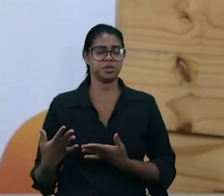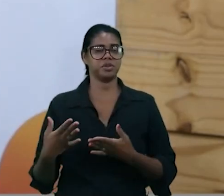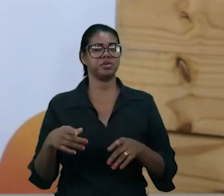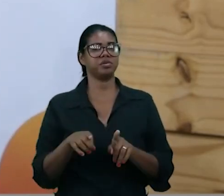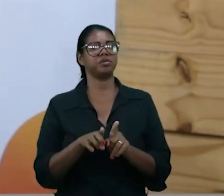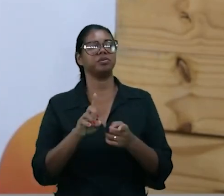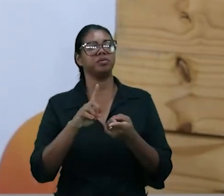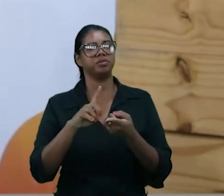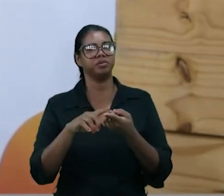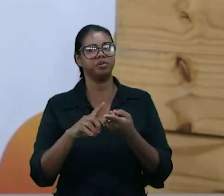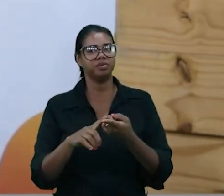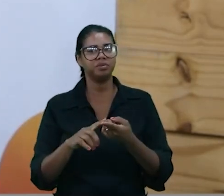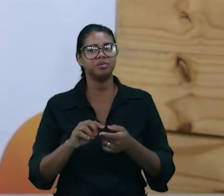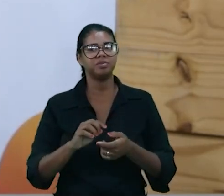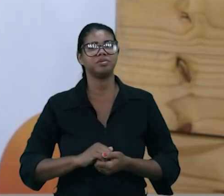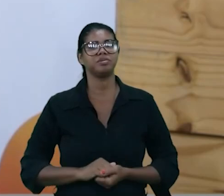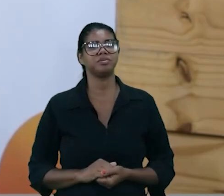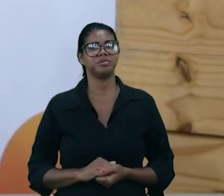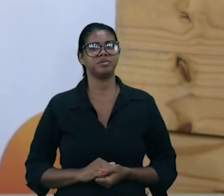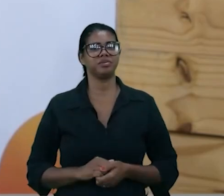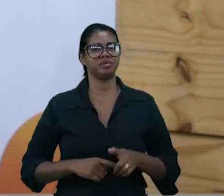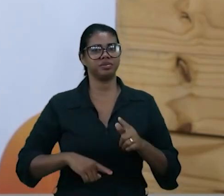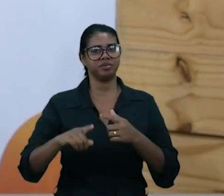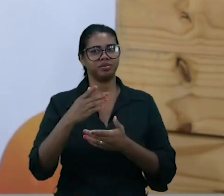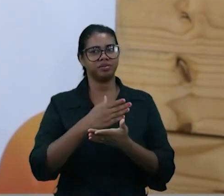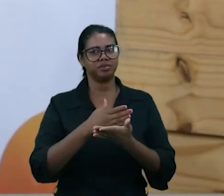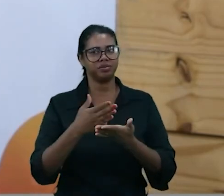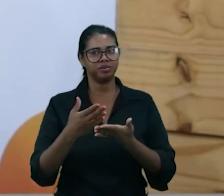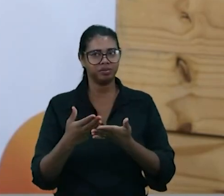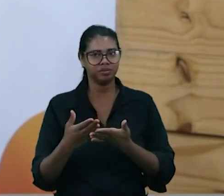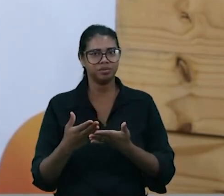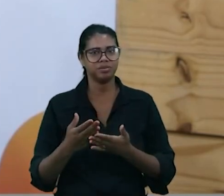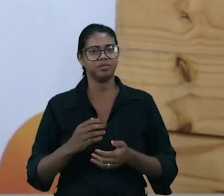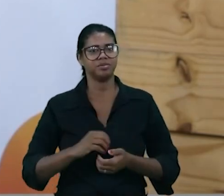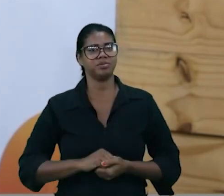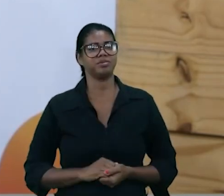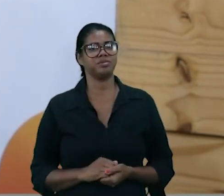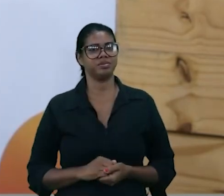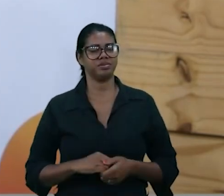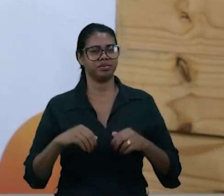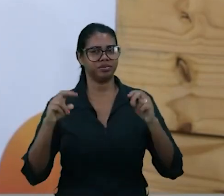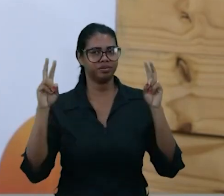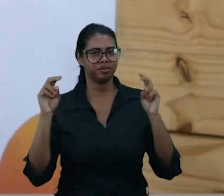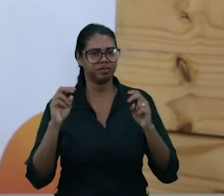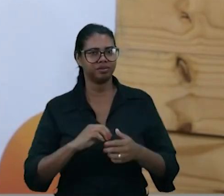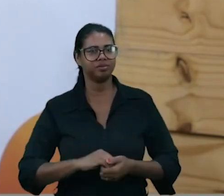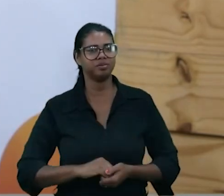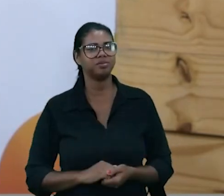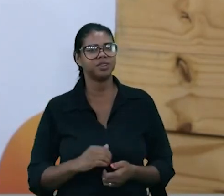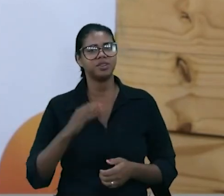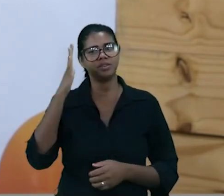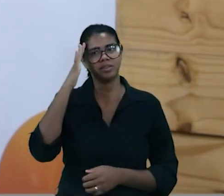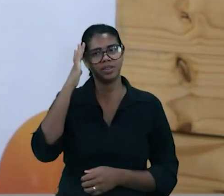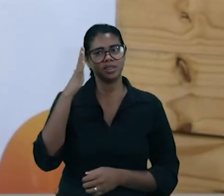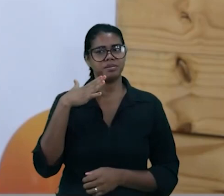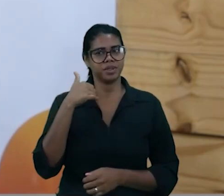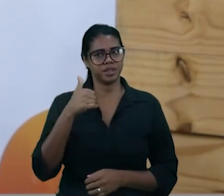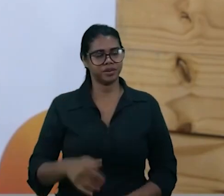dessa categoria primordial e principal que se chama substância, tá certo? Mas no e-book você vai entender um pouquinho